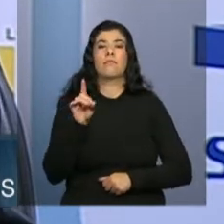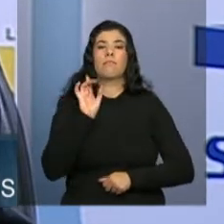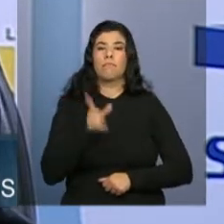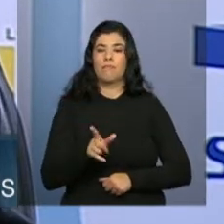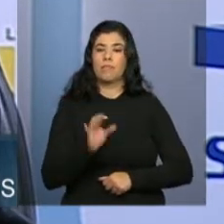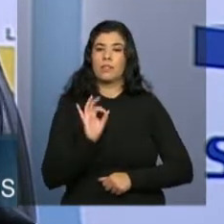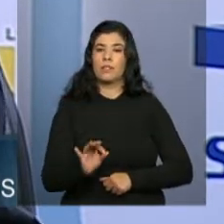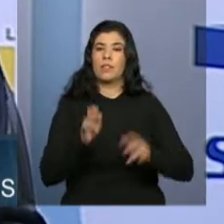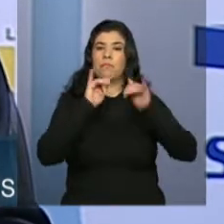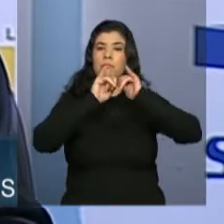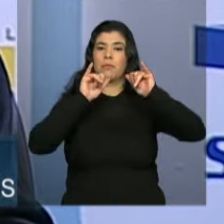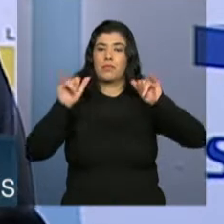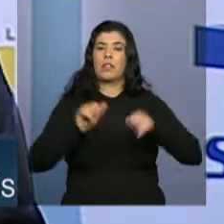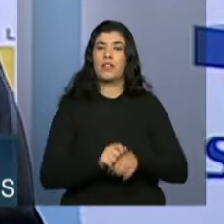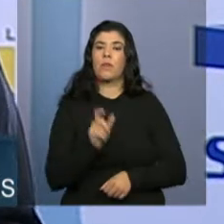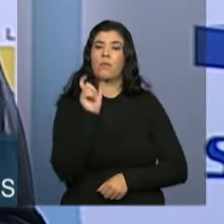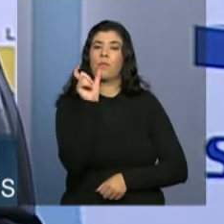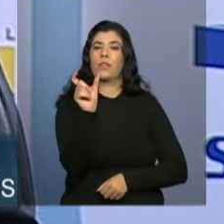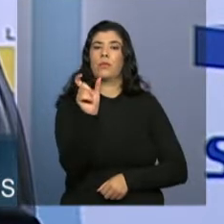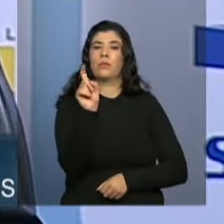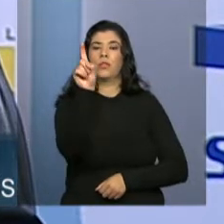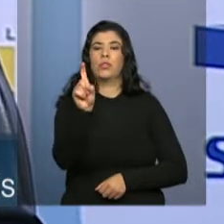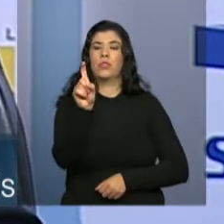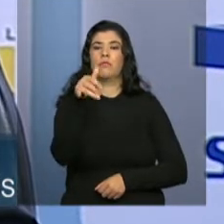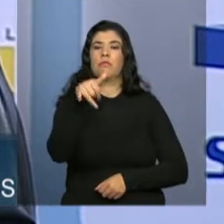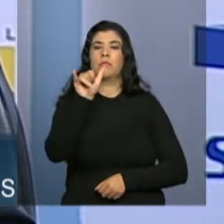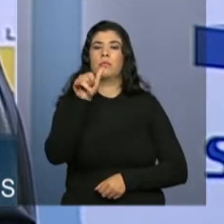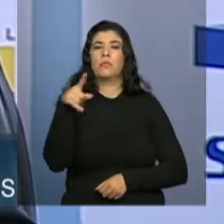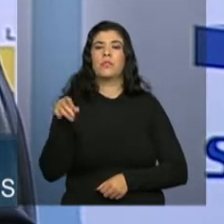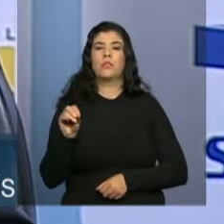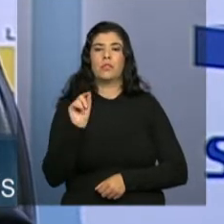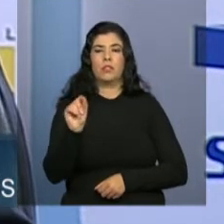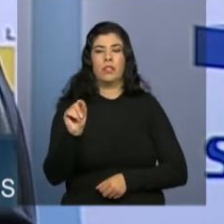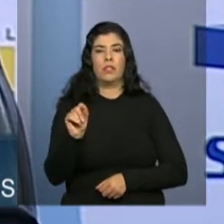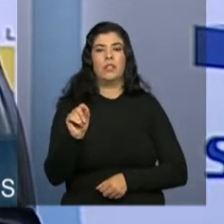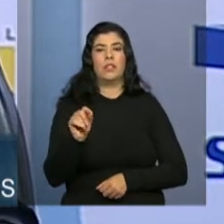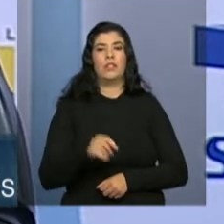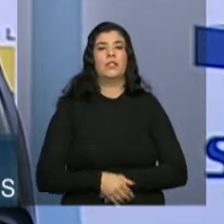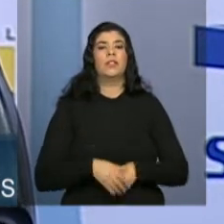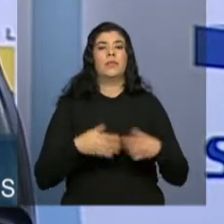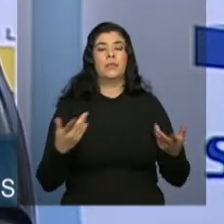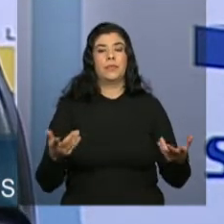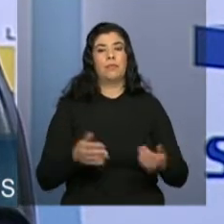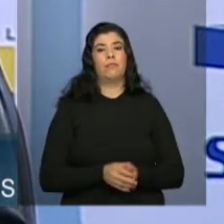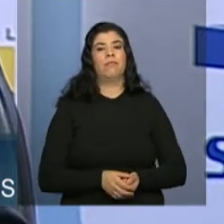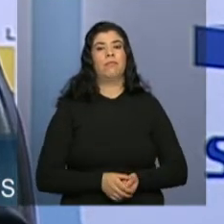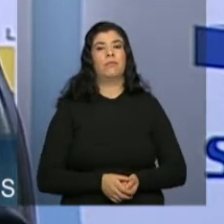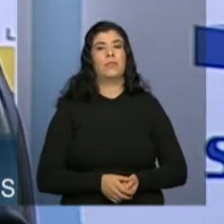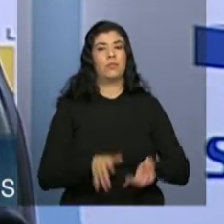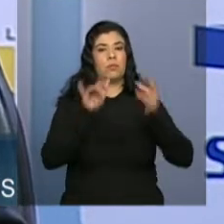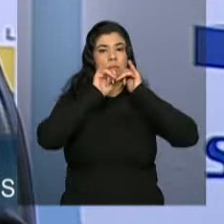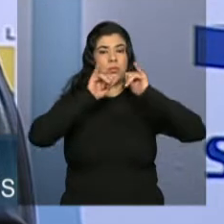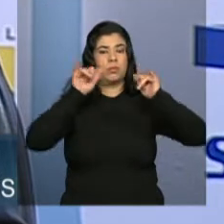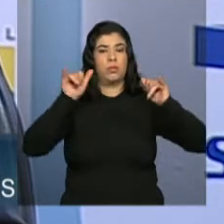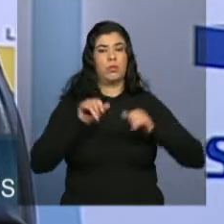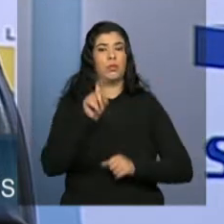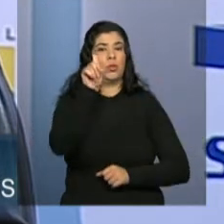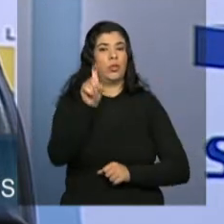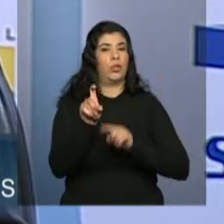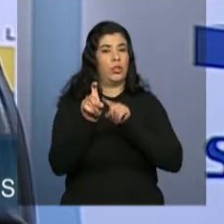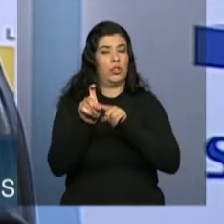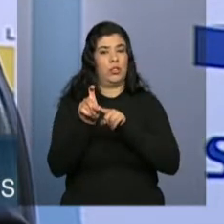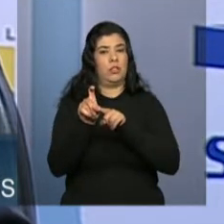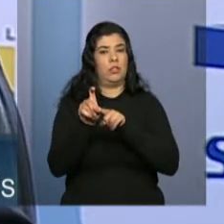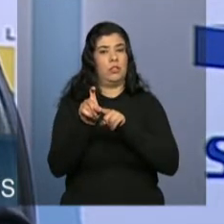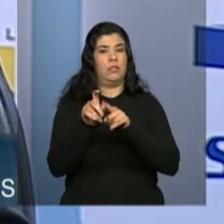de cada um dos fatores então o Fator X Ele é publicado em setembro do anno anterior ou